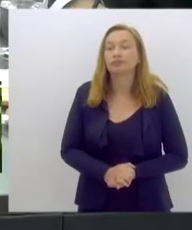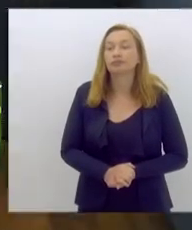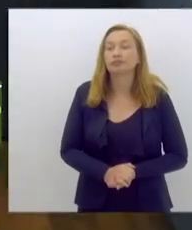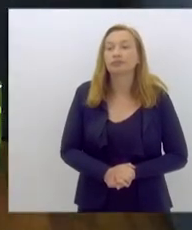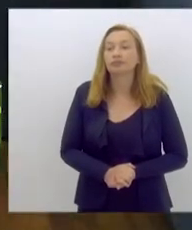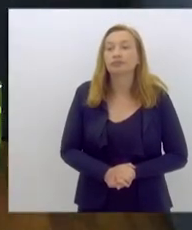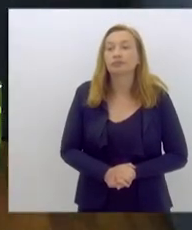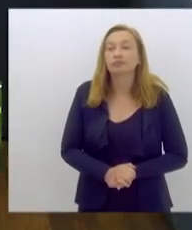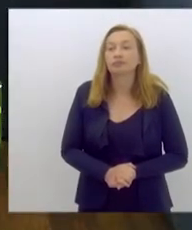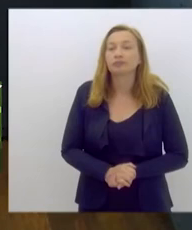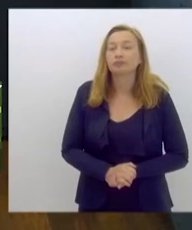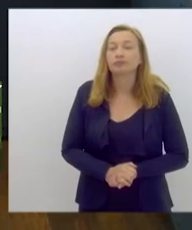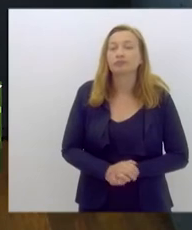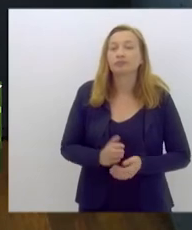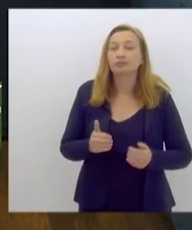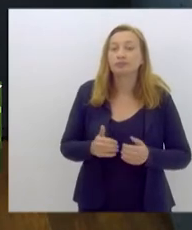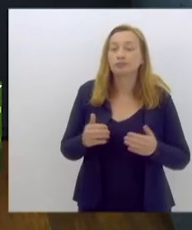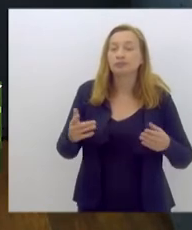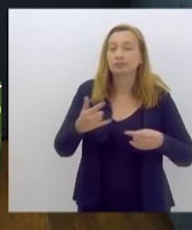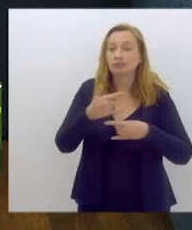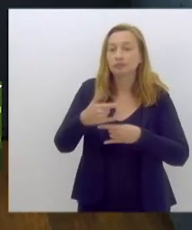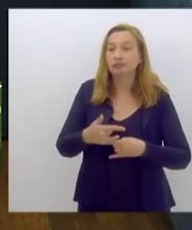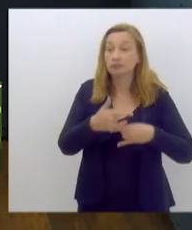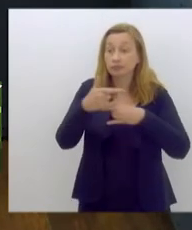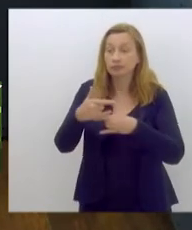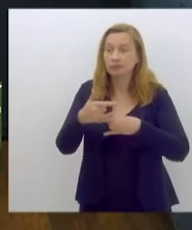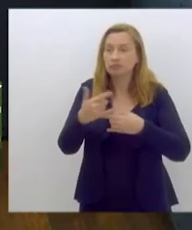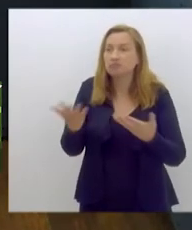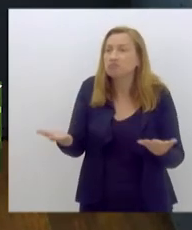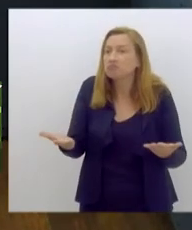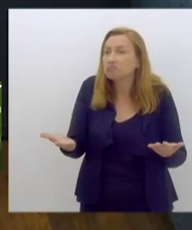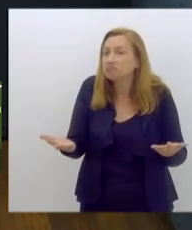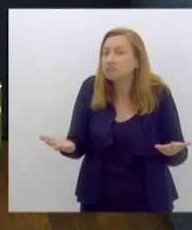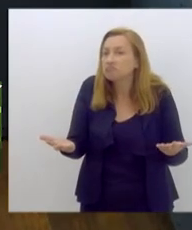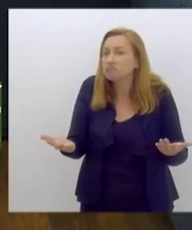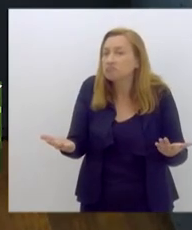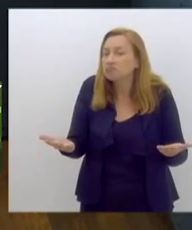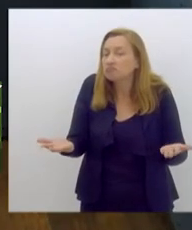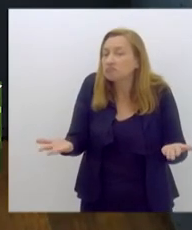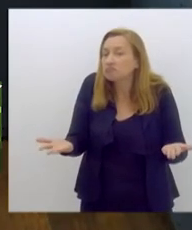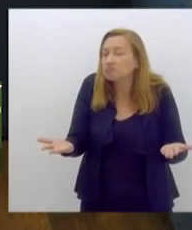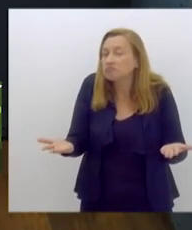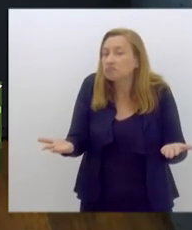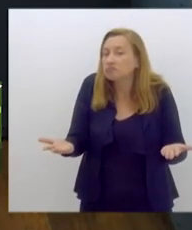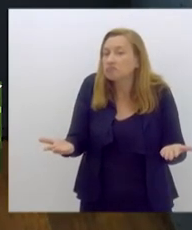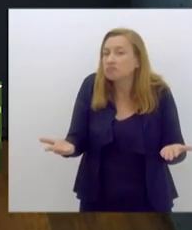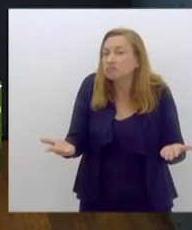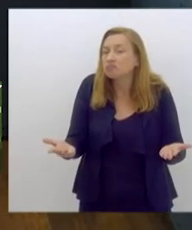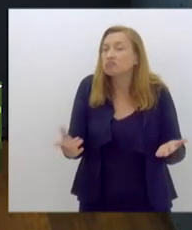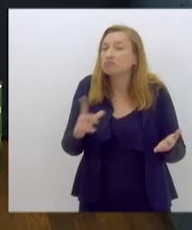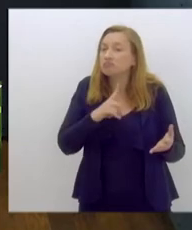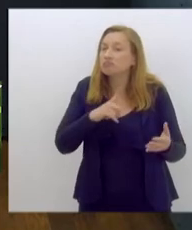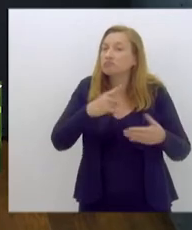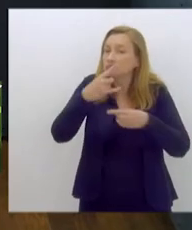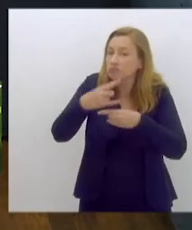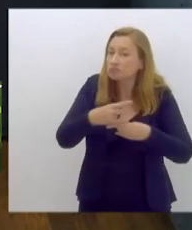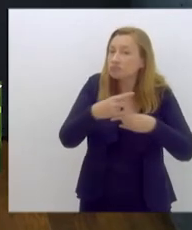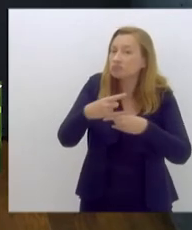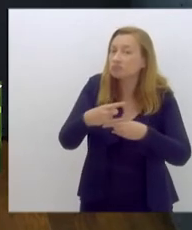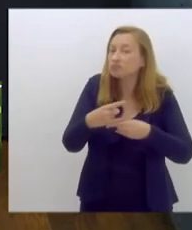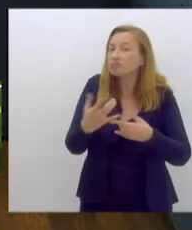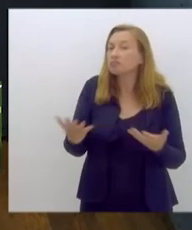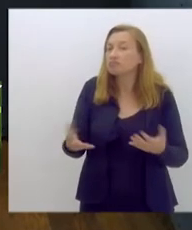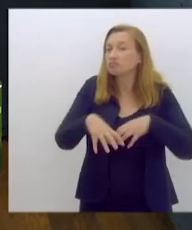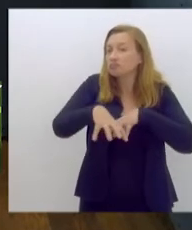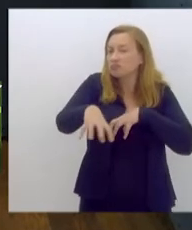Se já abriu para ser de forma remota, bom, além de ter a forma remota,